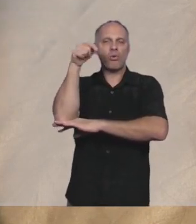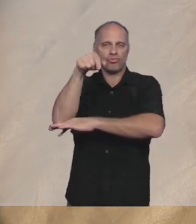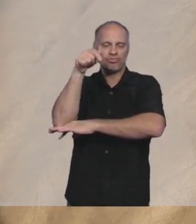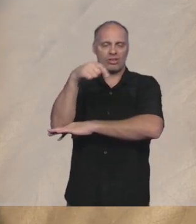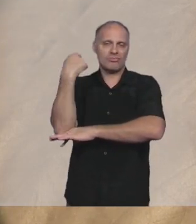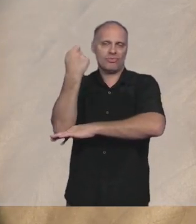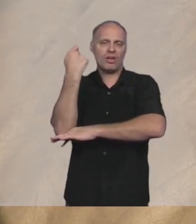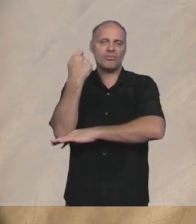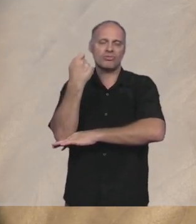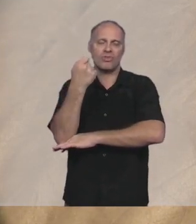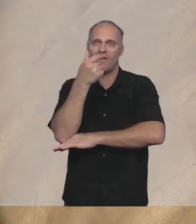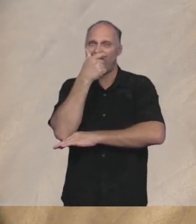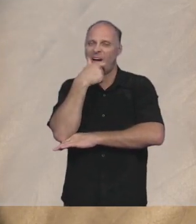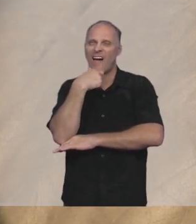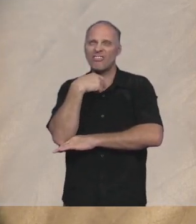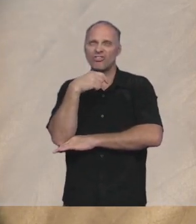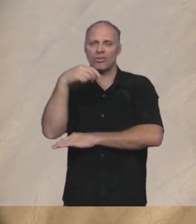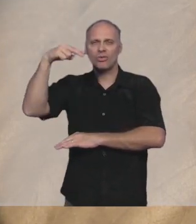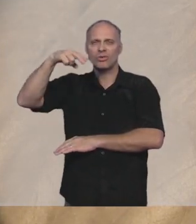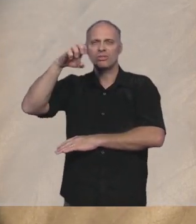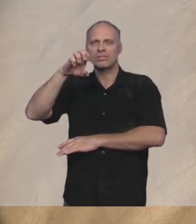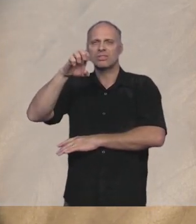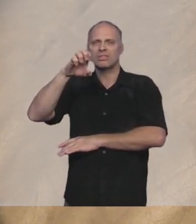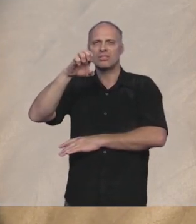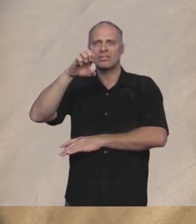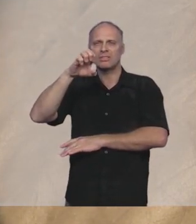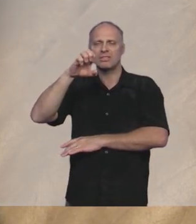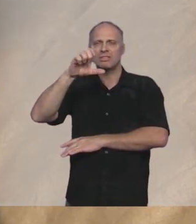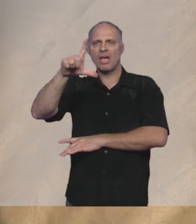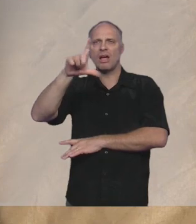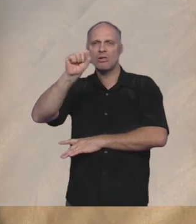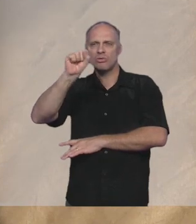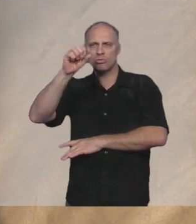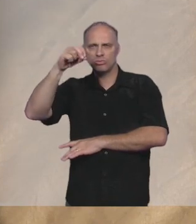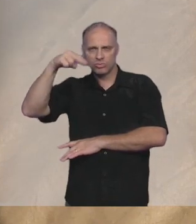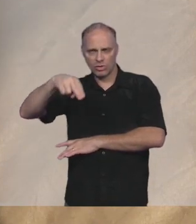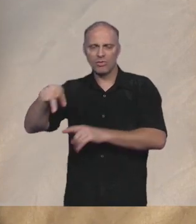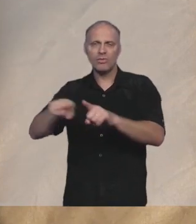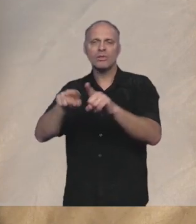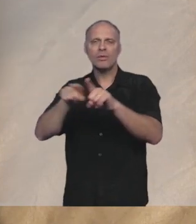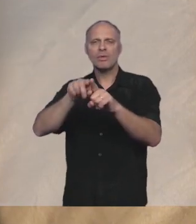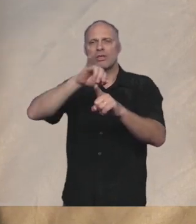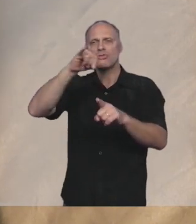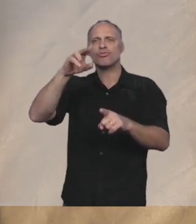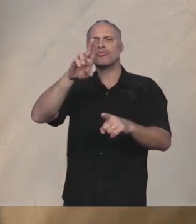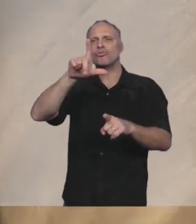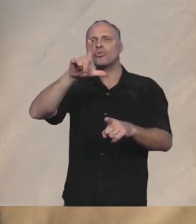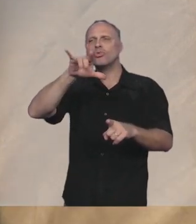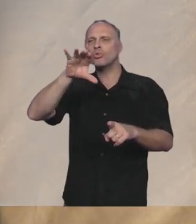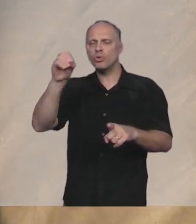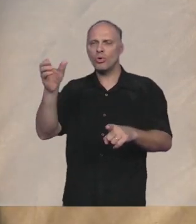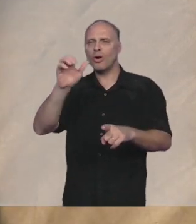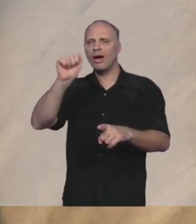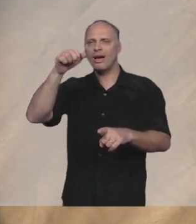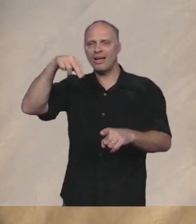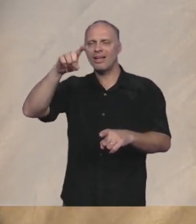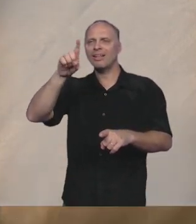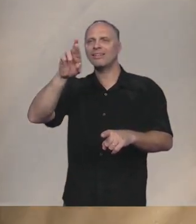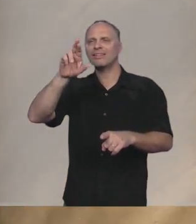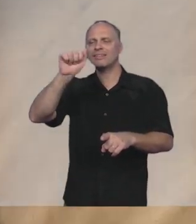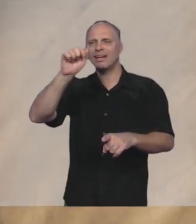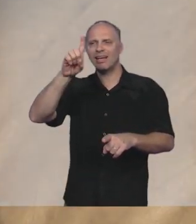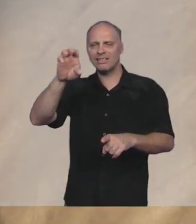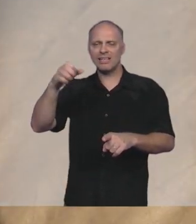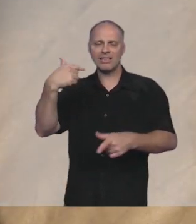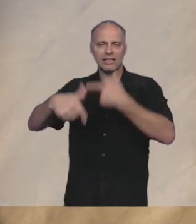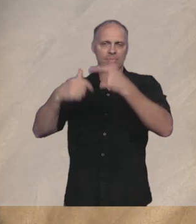Júlio Andrade. O Júlio Andrade, que agora ele está trabalhando em proporções nacionais, ele fez do Gonzaga e Gonzaguinha, por